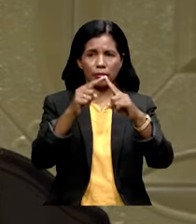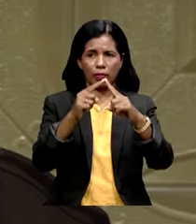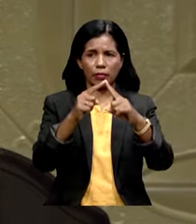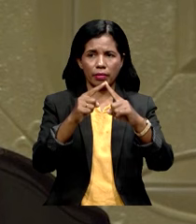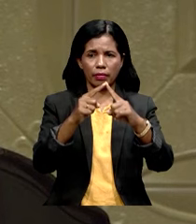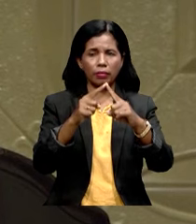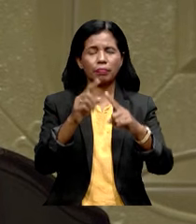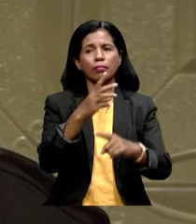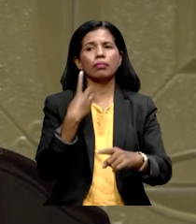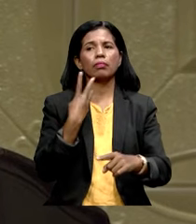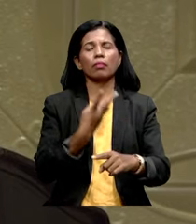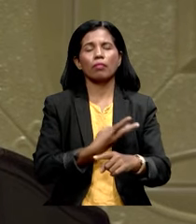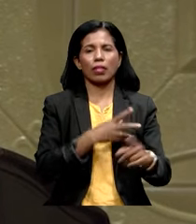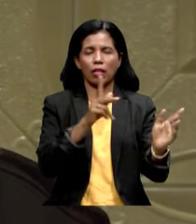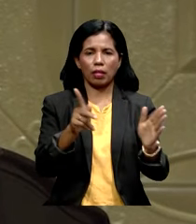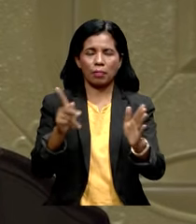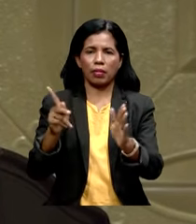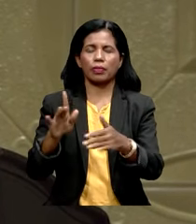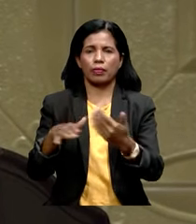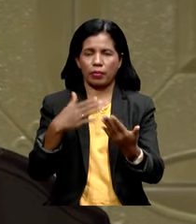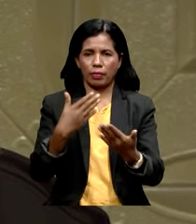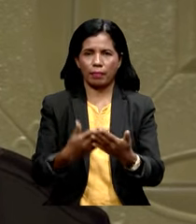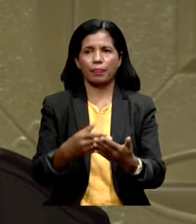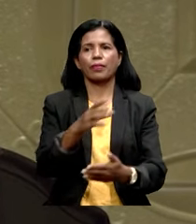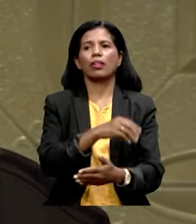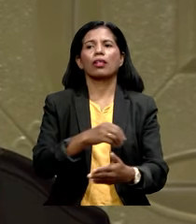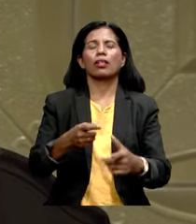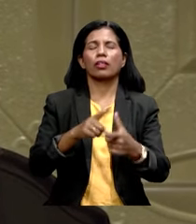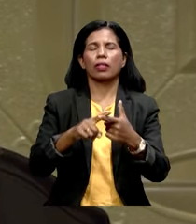para a IA e ter em plano estratégico de desenvolvimento